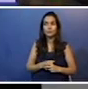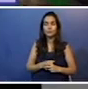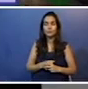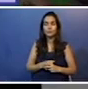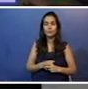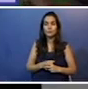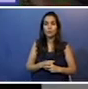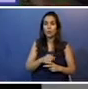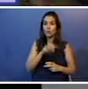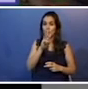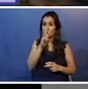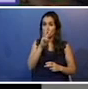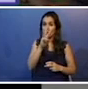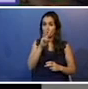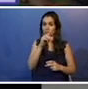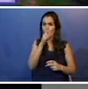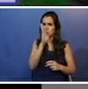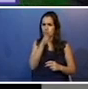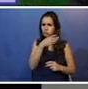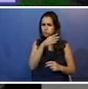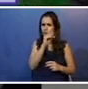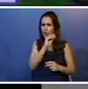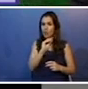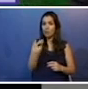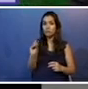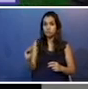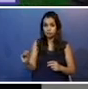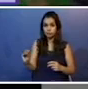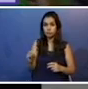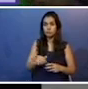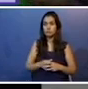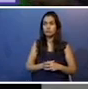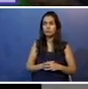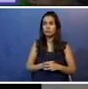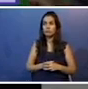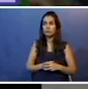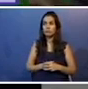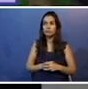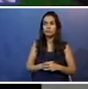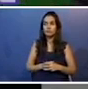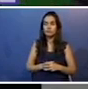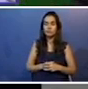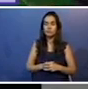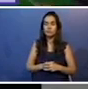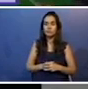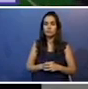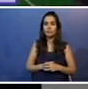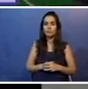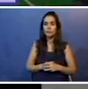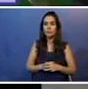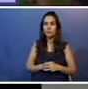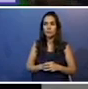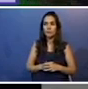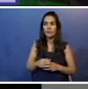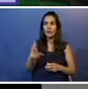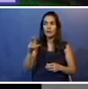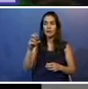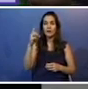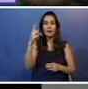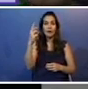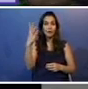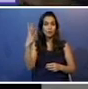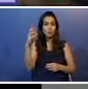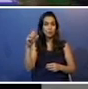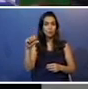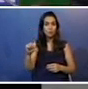passa a valer 2, porque passou uma dezena para cá. Então, 14 menos 9 igual a 5.